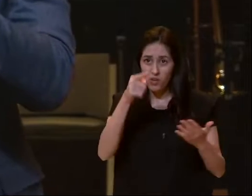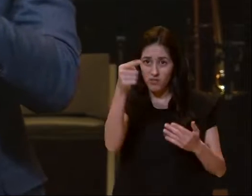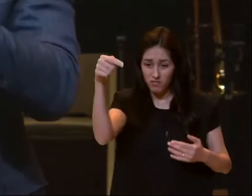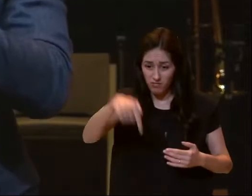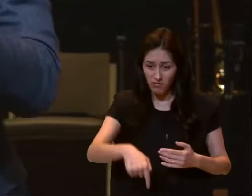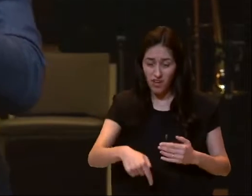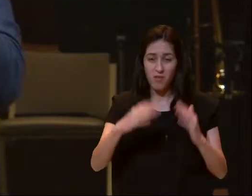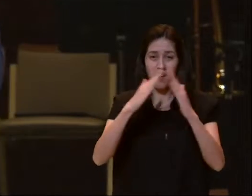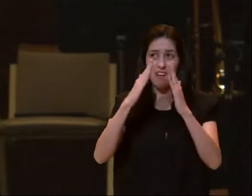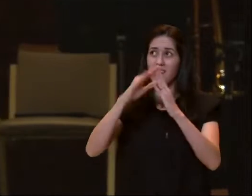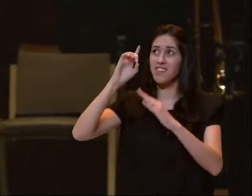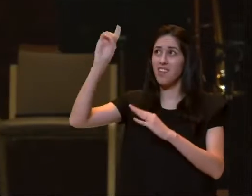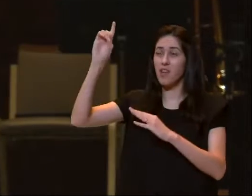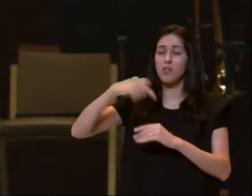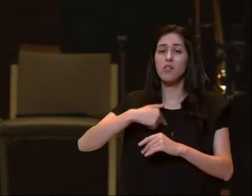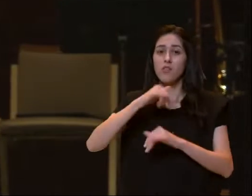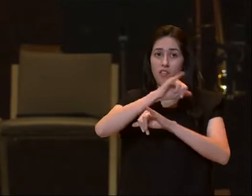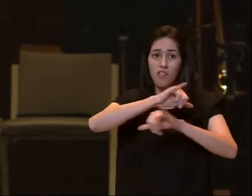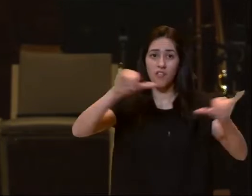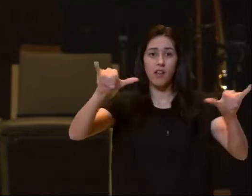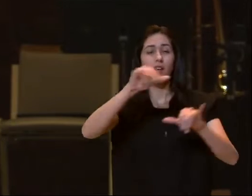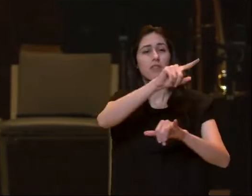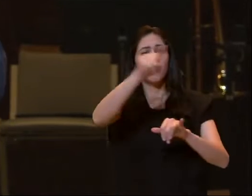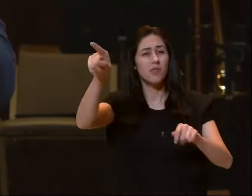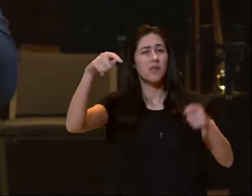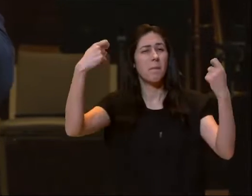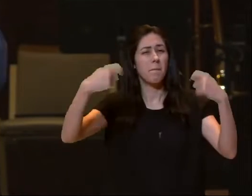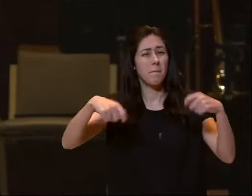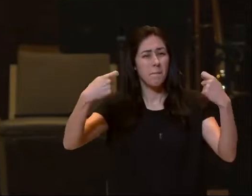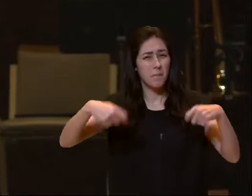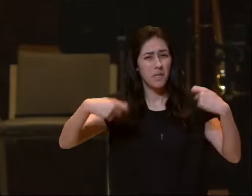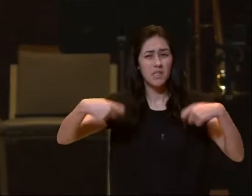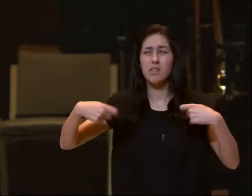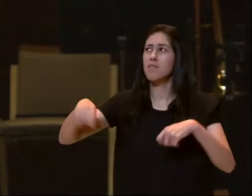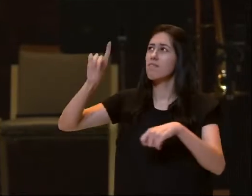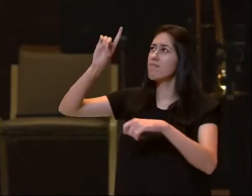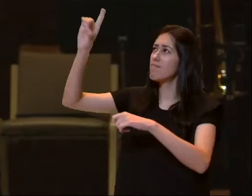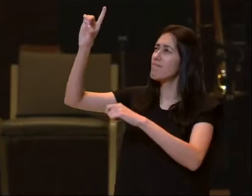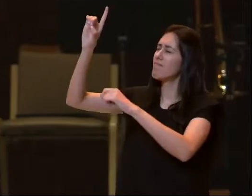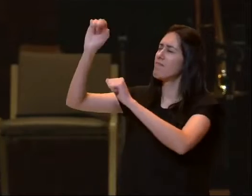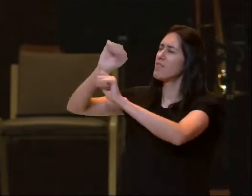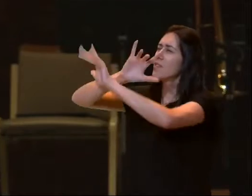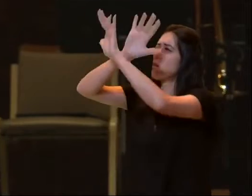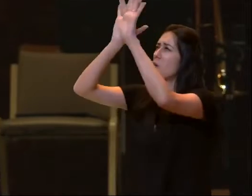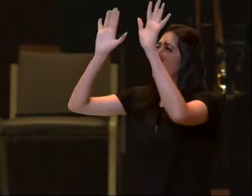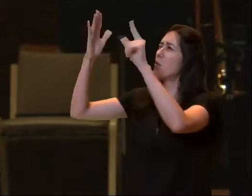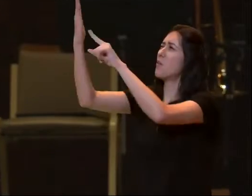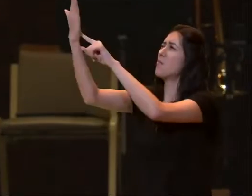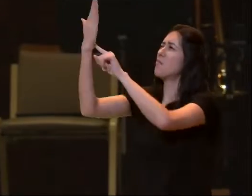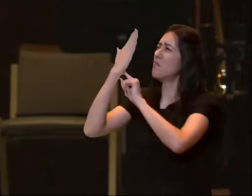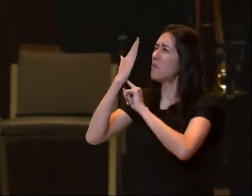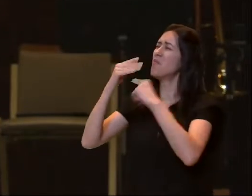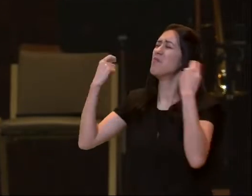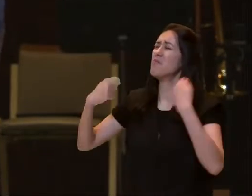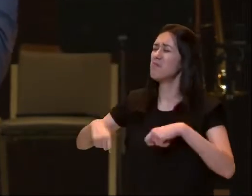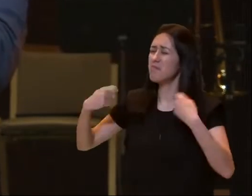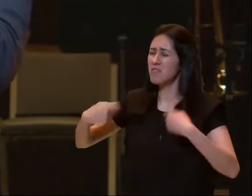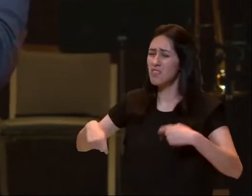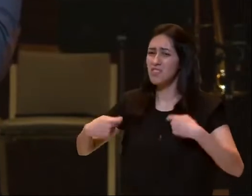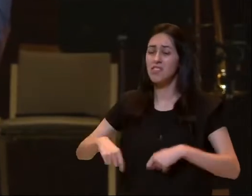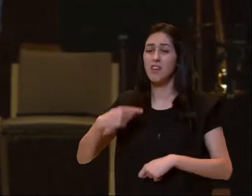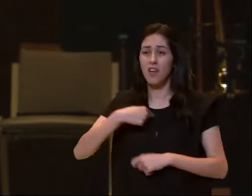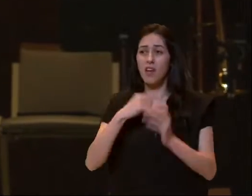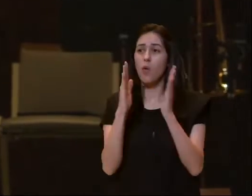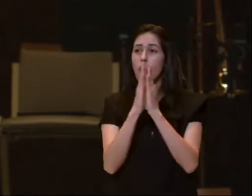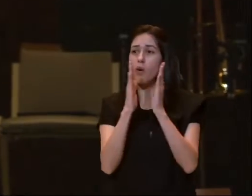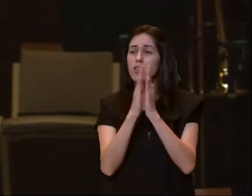Deus. E eu vim te dizer, você precisa de uma manifestação da glória do Senhor. A minha oração é